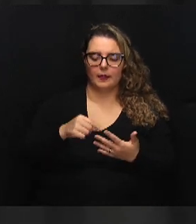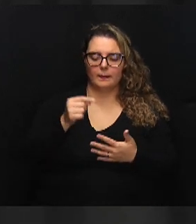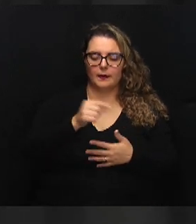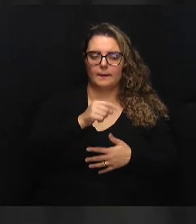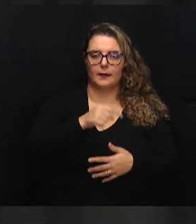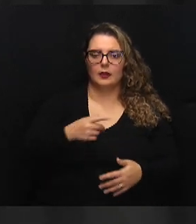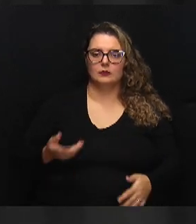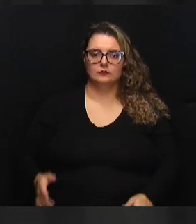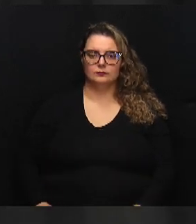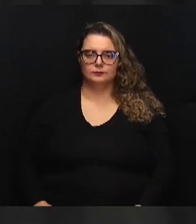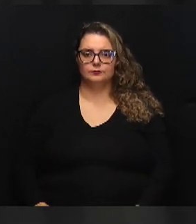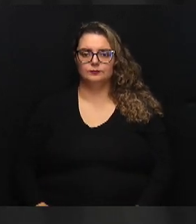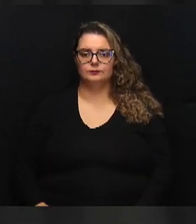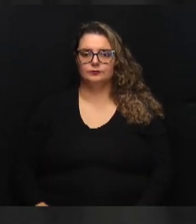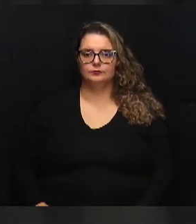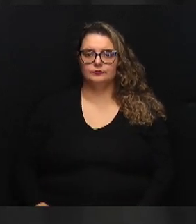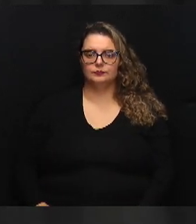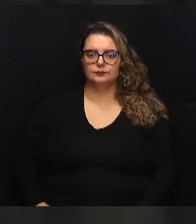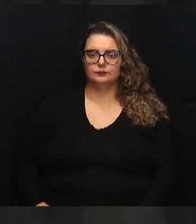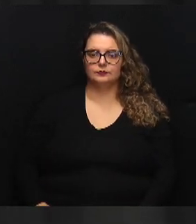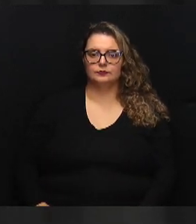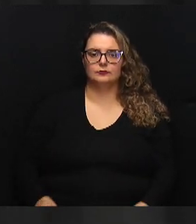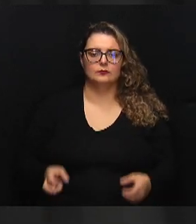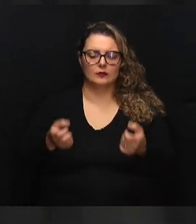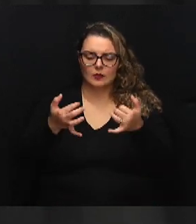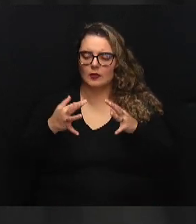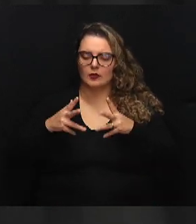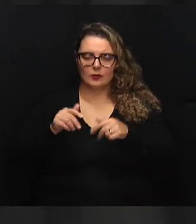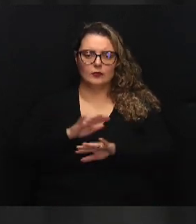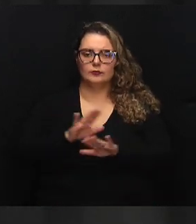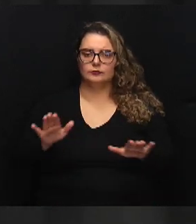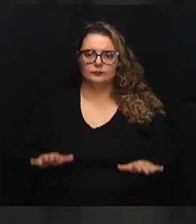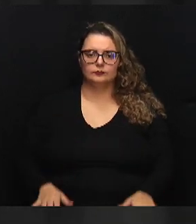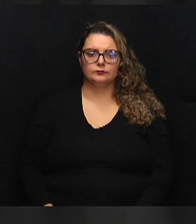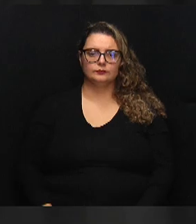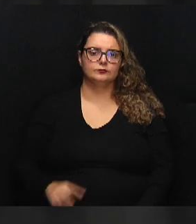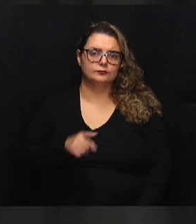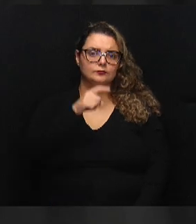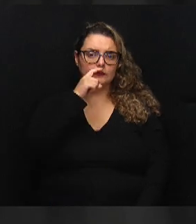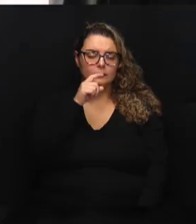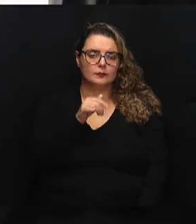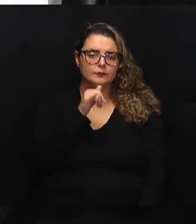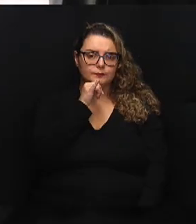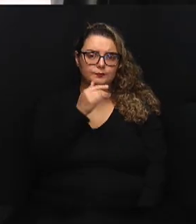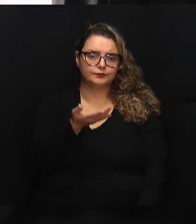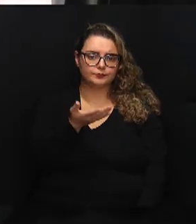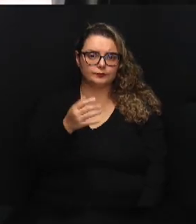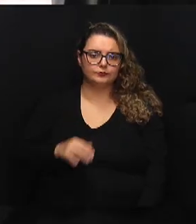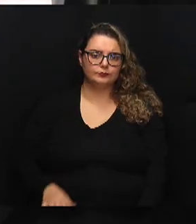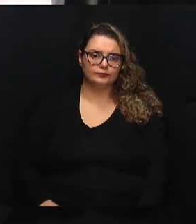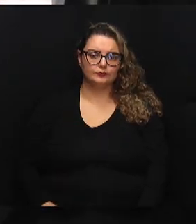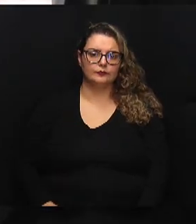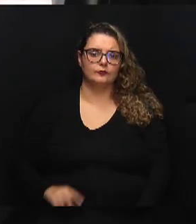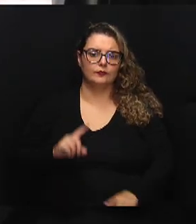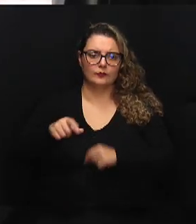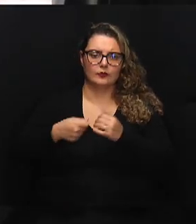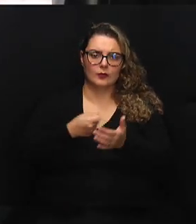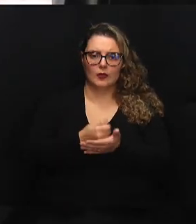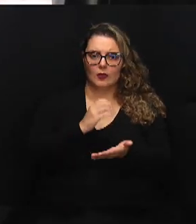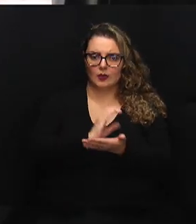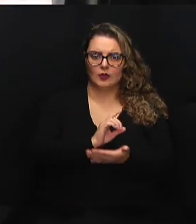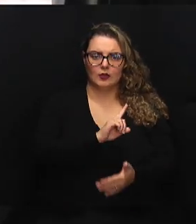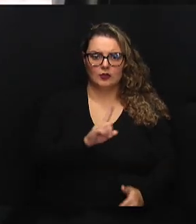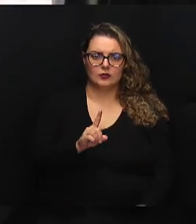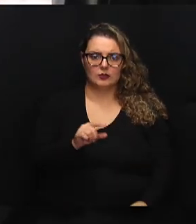isso. Eu dou satisfação para todo mundo. Então, mas por exemplo, se você fez uma emenda que ela não foi